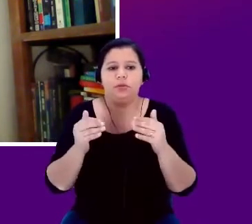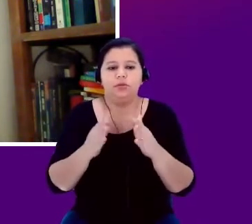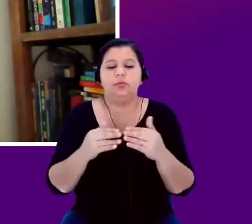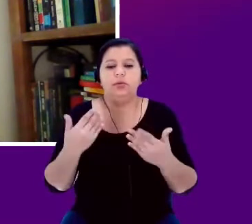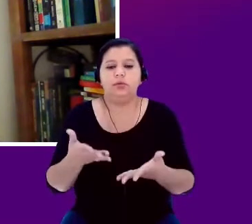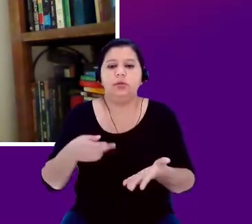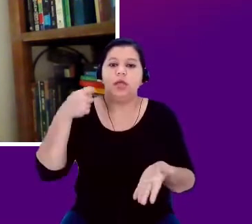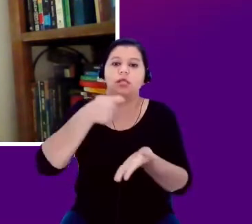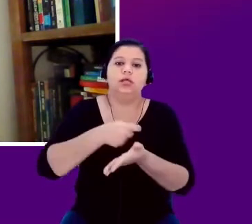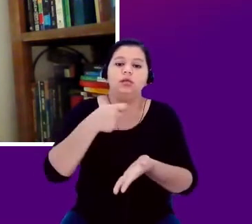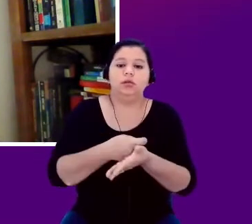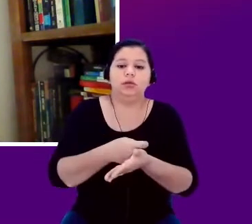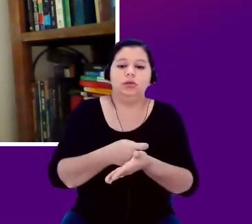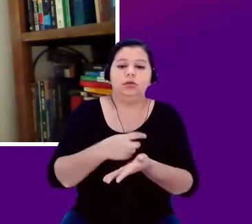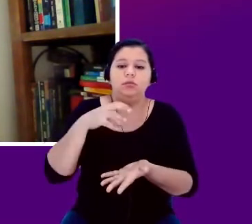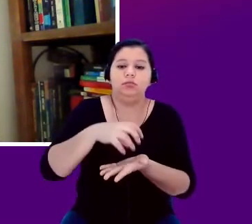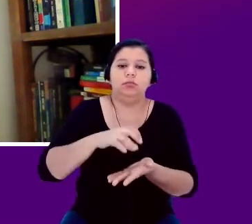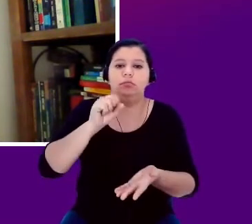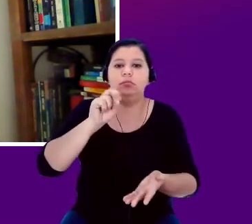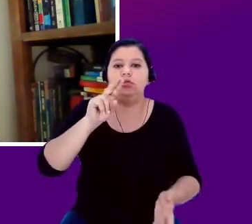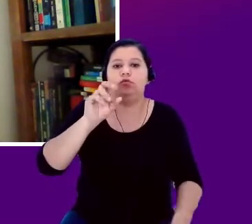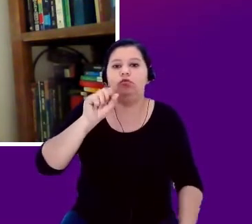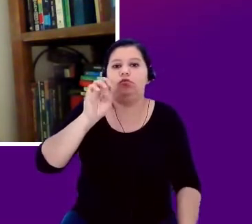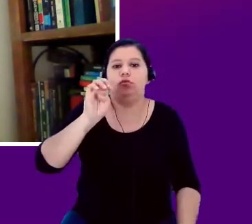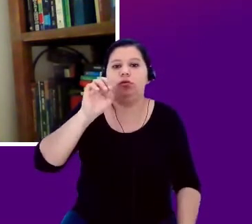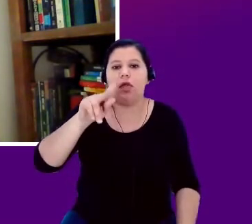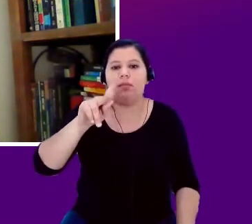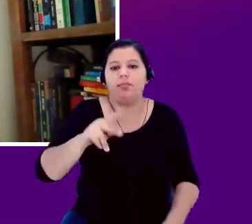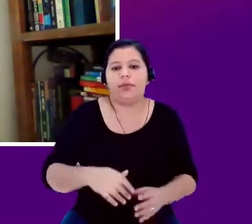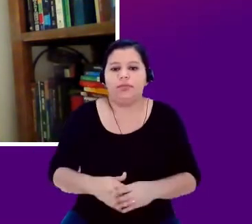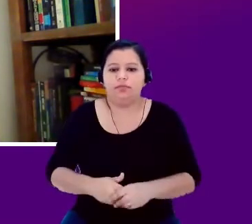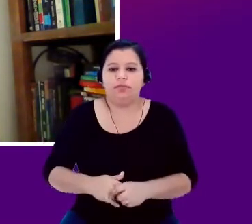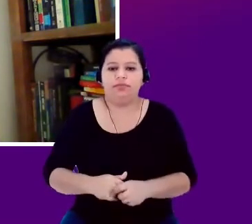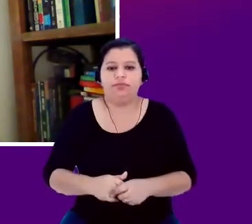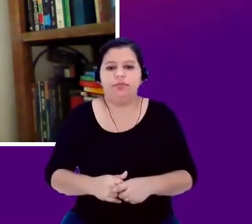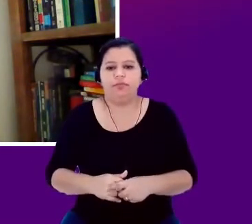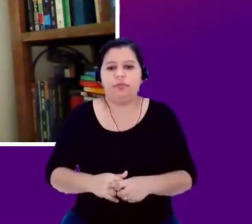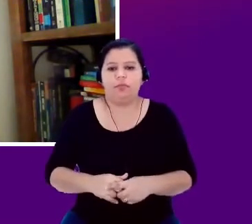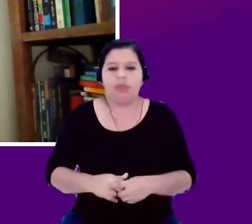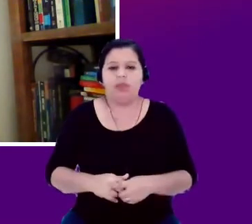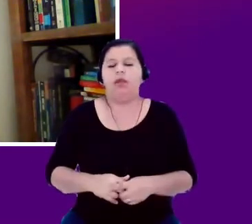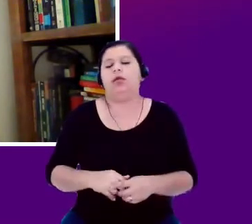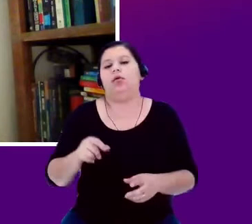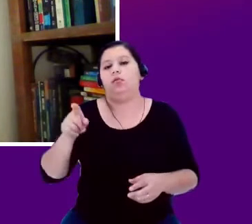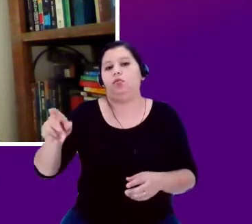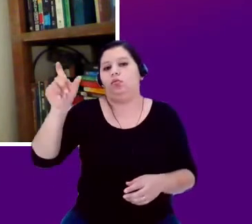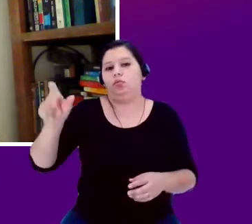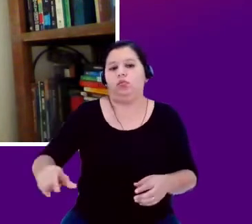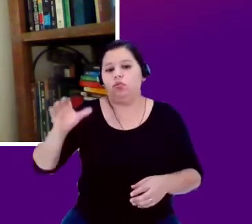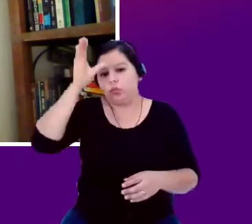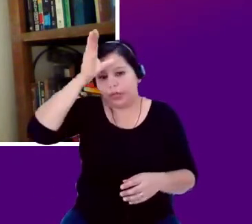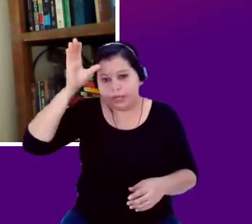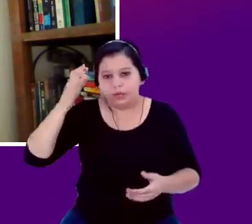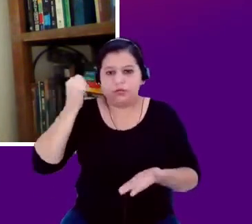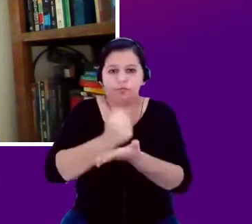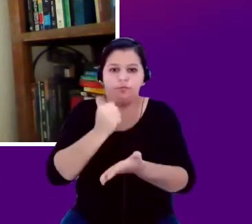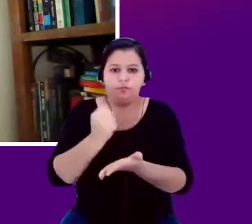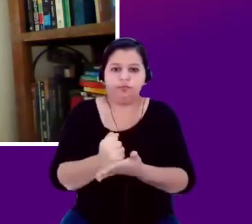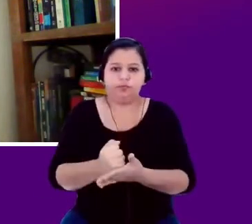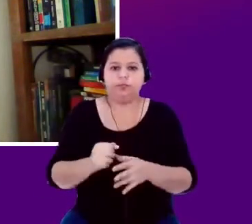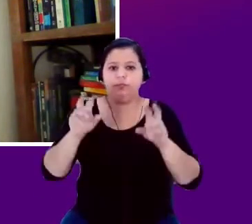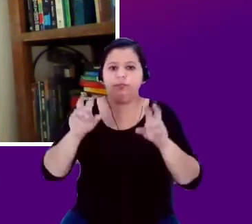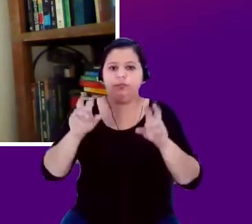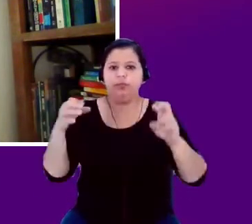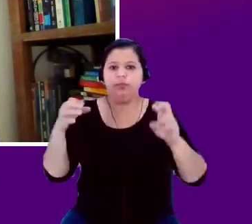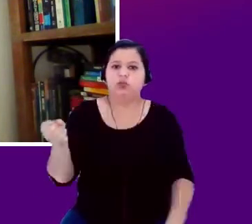a SUSEP, mas realmente eu tenho observado que a norma ela tem buscado proteger o titular, né? E a questão também de novas figuras, né? Eu